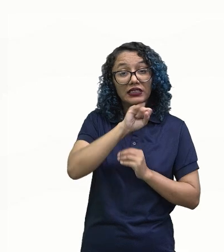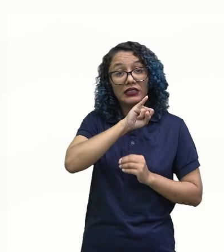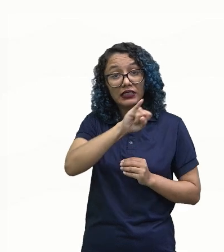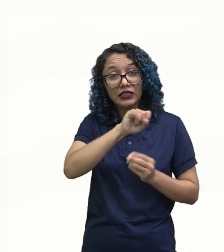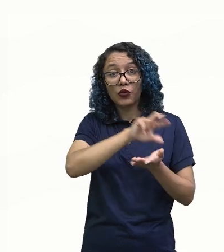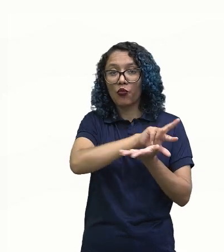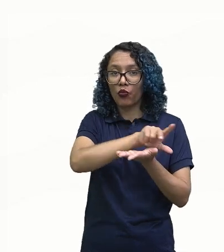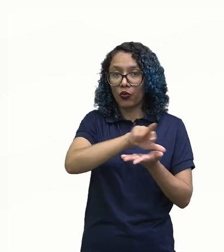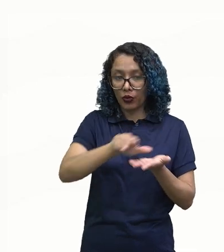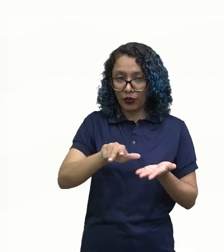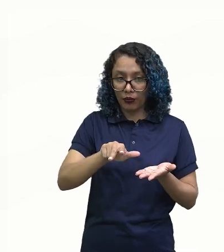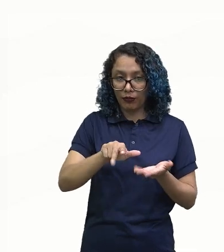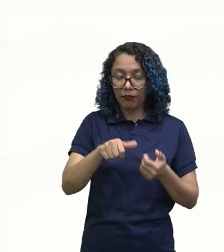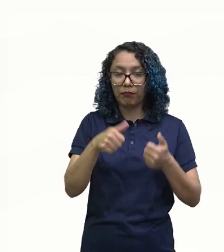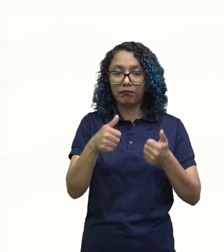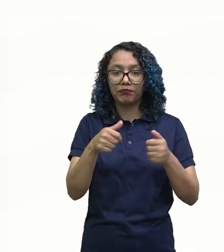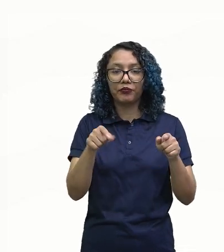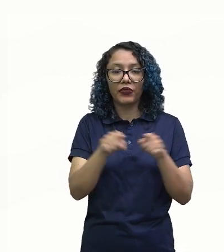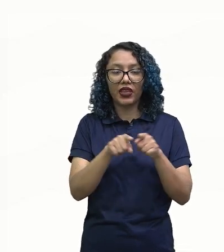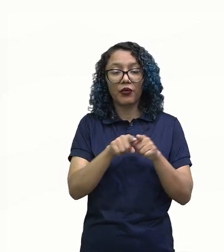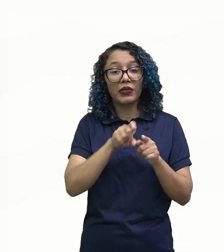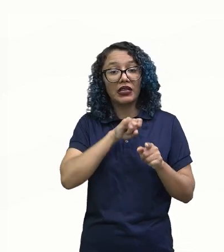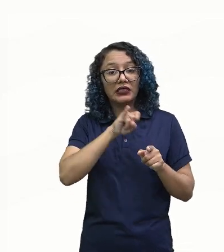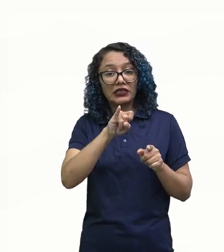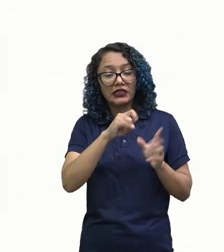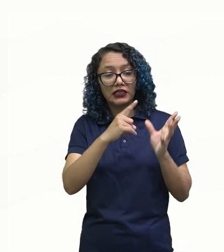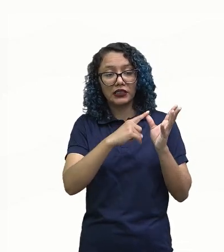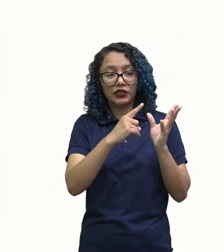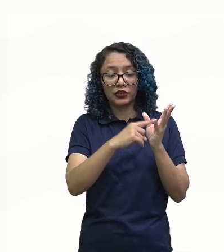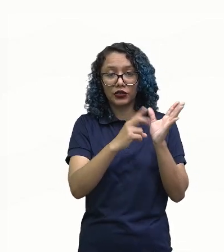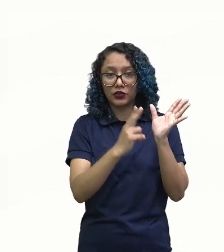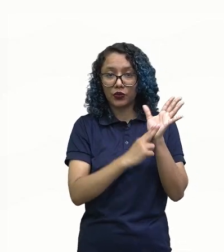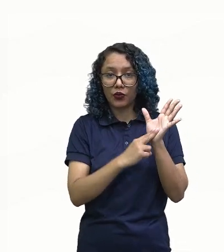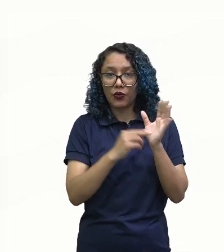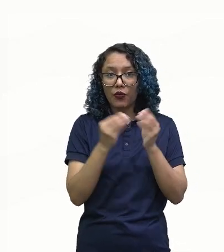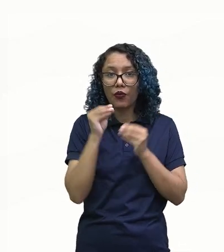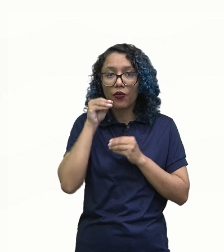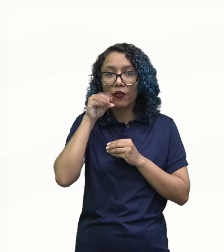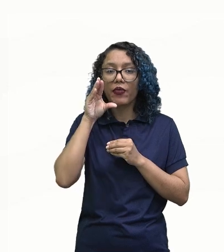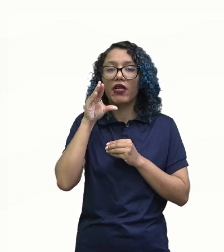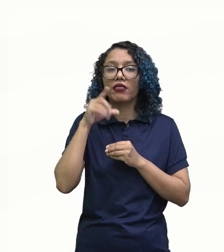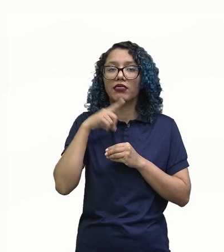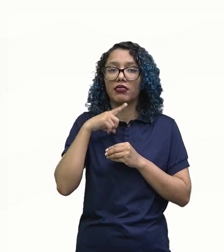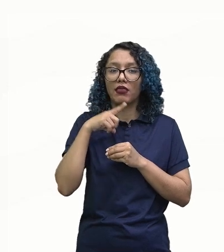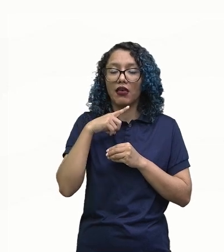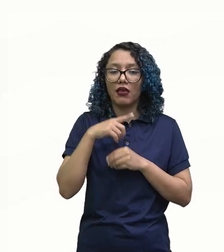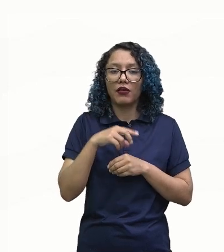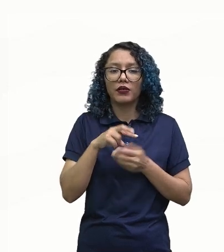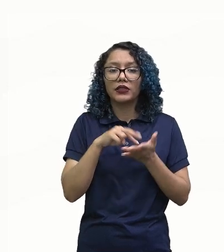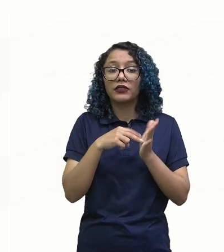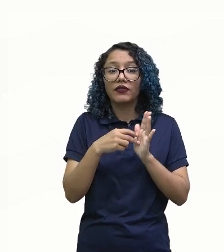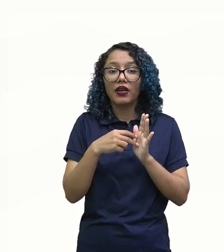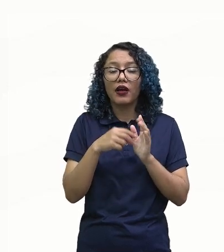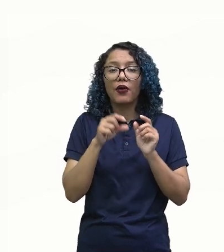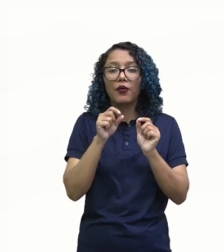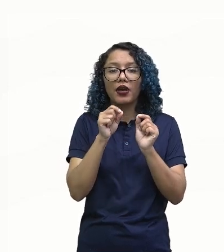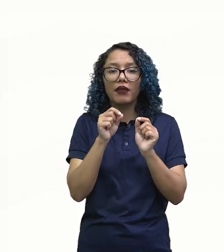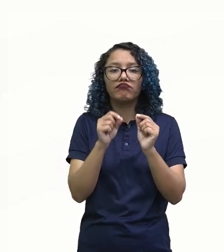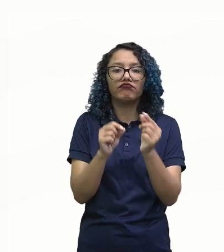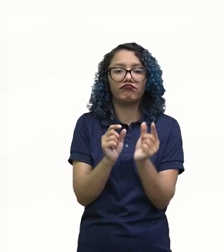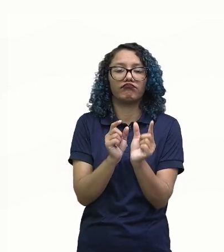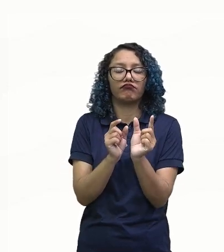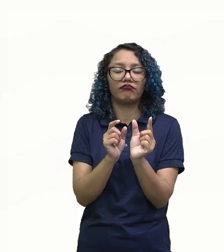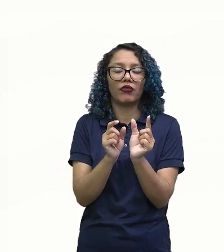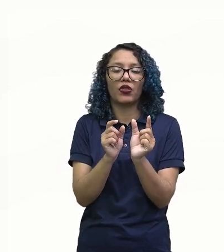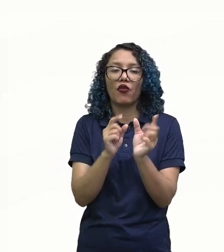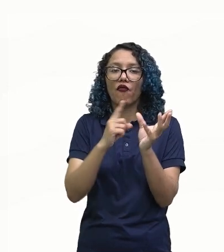plural. E também quando houver uns ditongos abertos. O que é o ditongo? O que é o ditongo? O encontro de duas vogais,